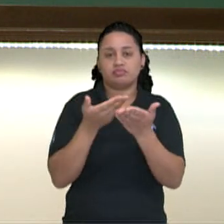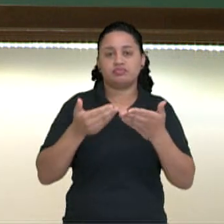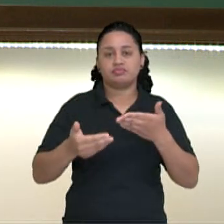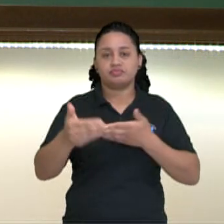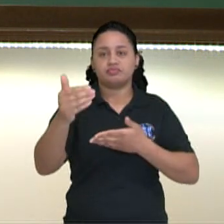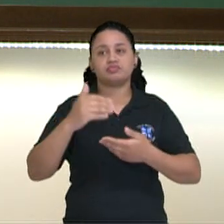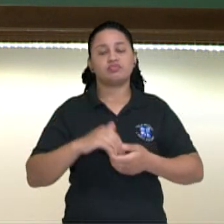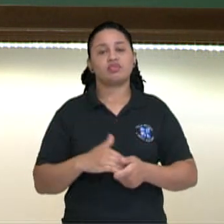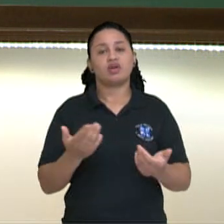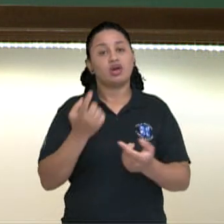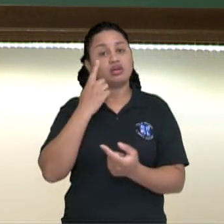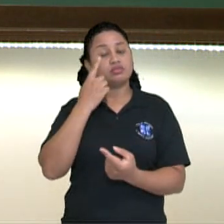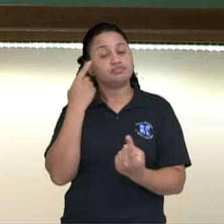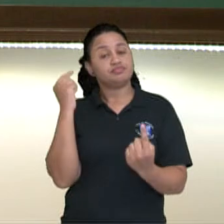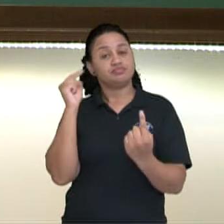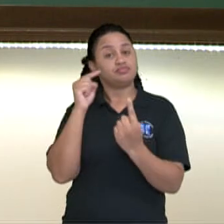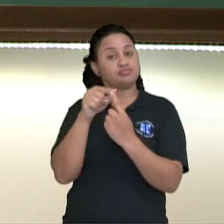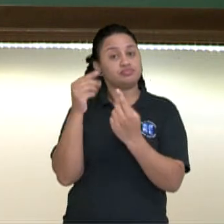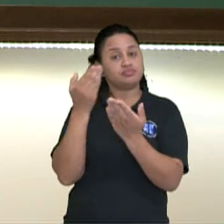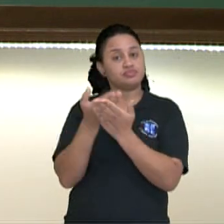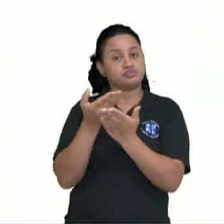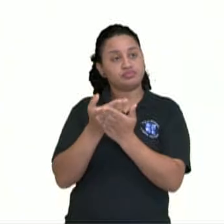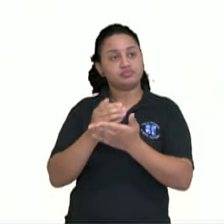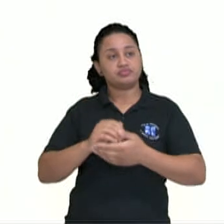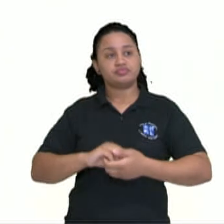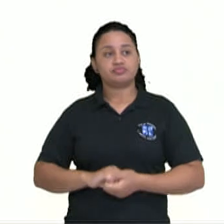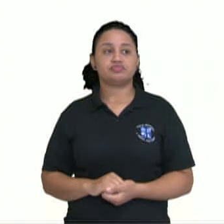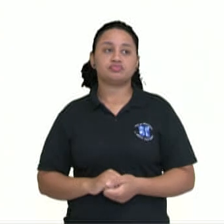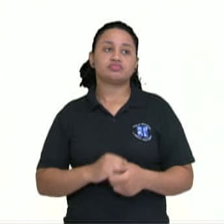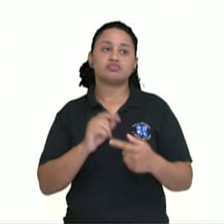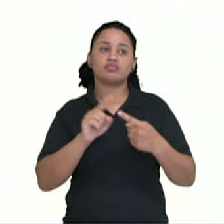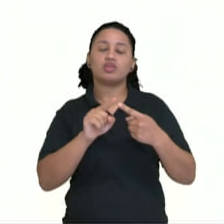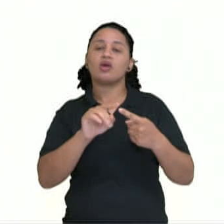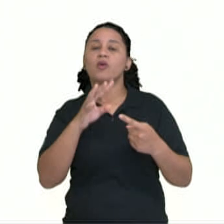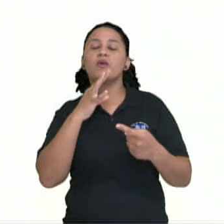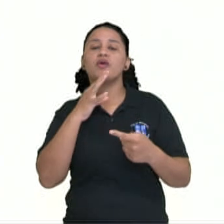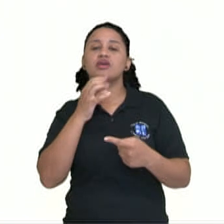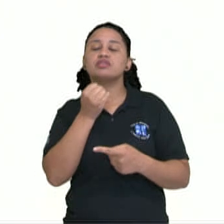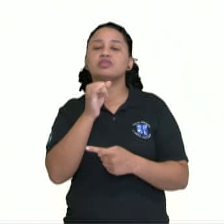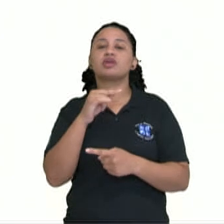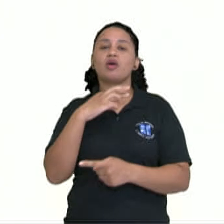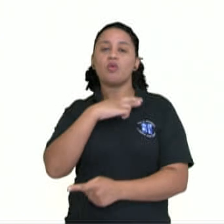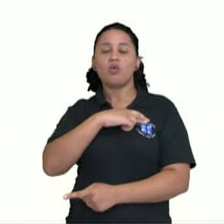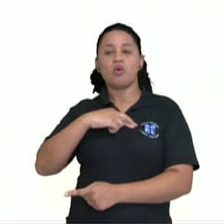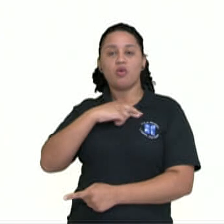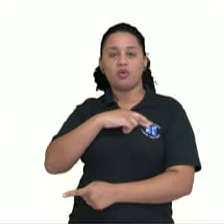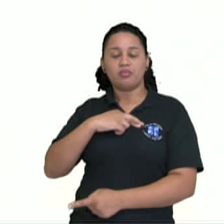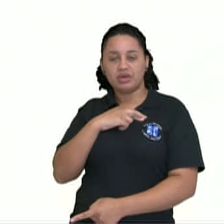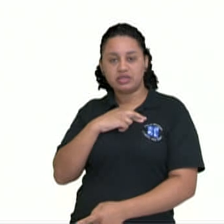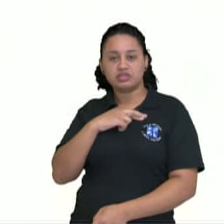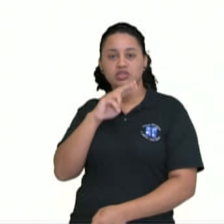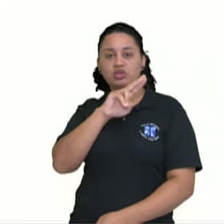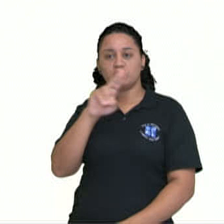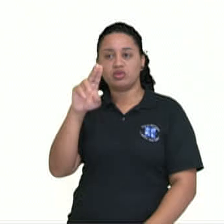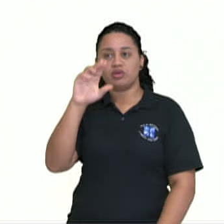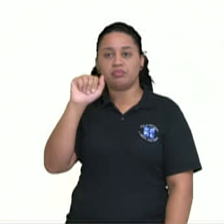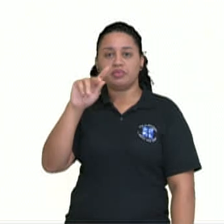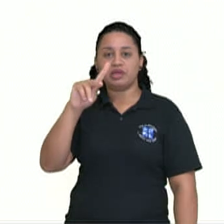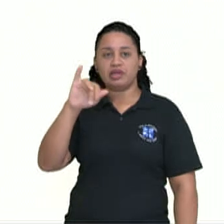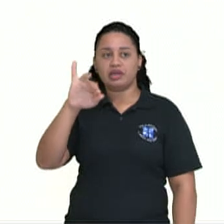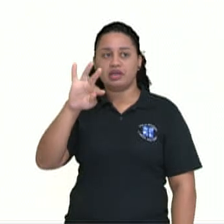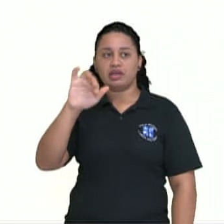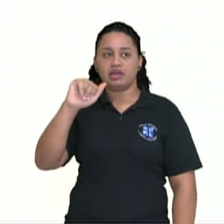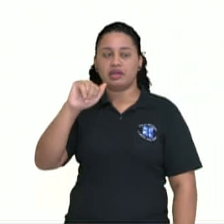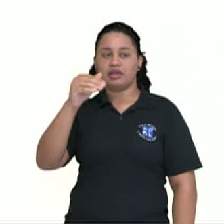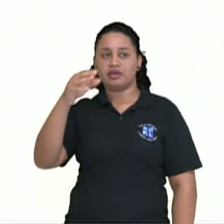aos objetivos da aula? Leia comigo. Conhecer o romance Capitães da Areia, de Jorge Amado, compreendendo